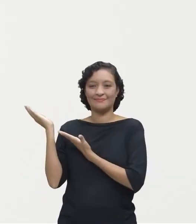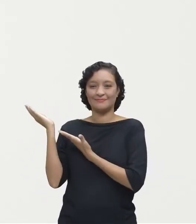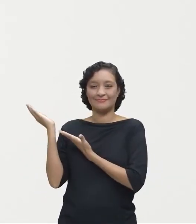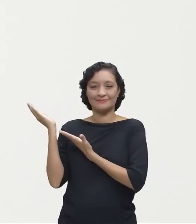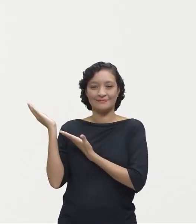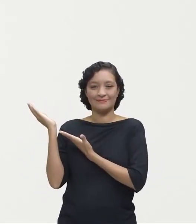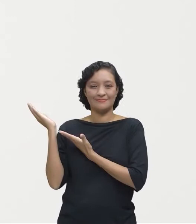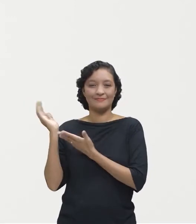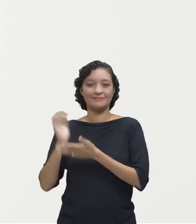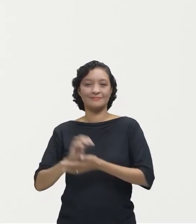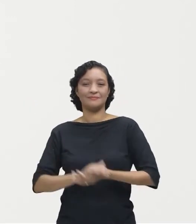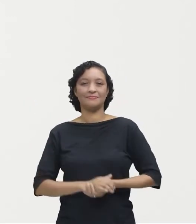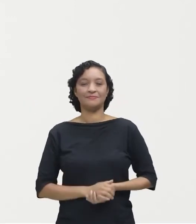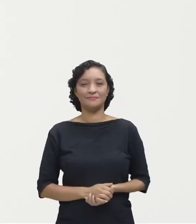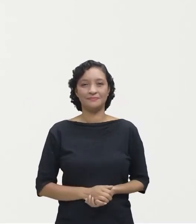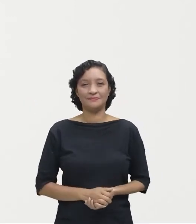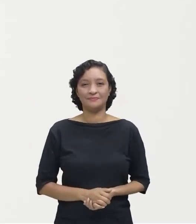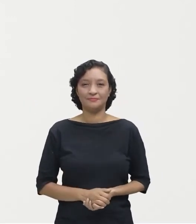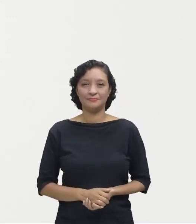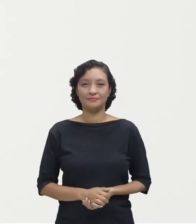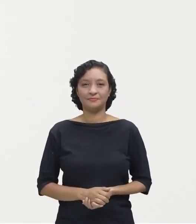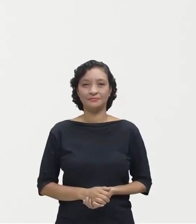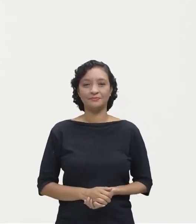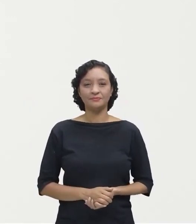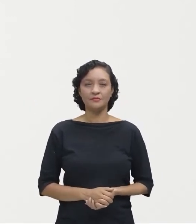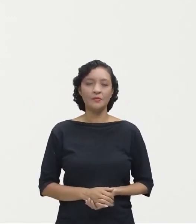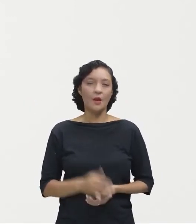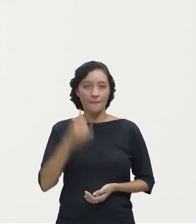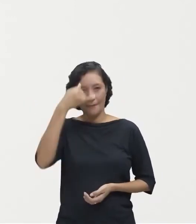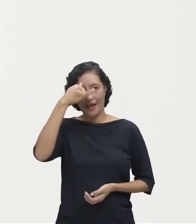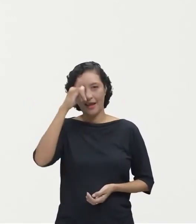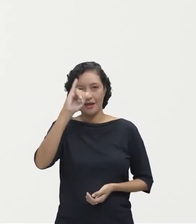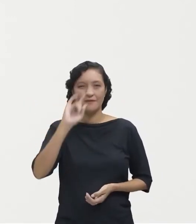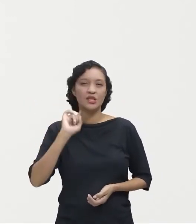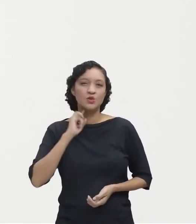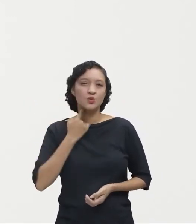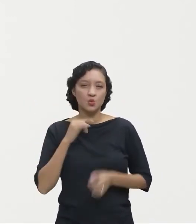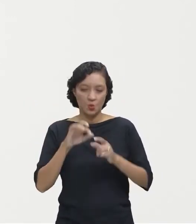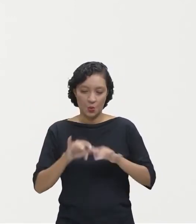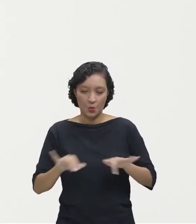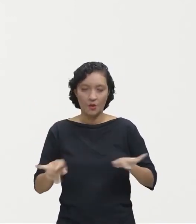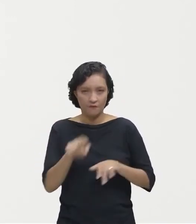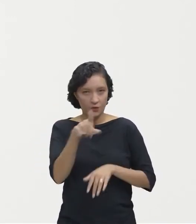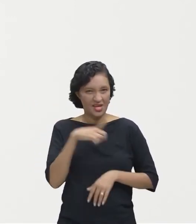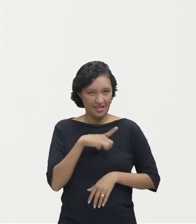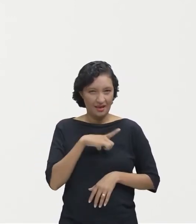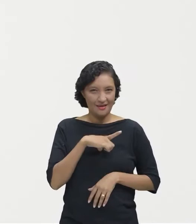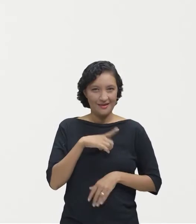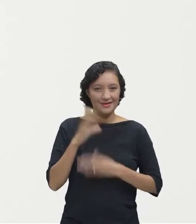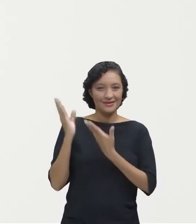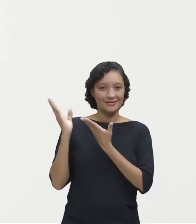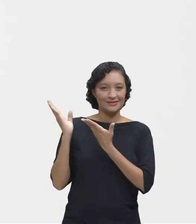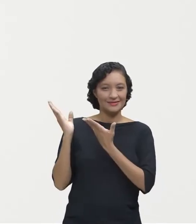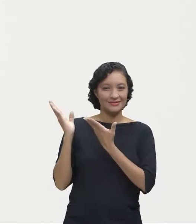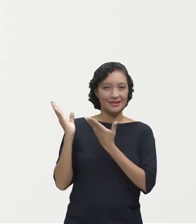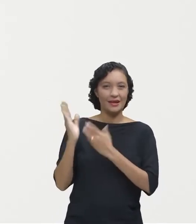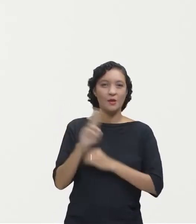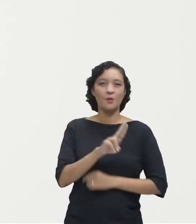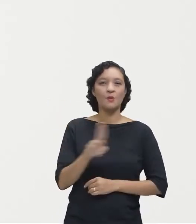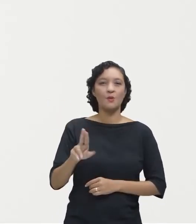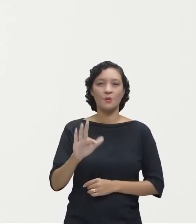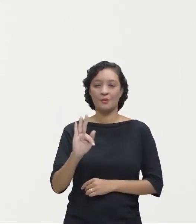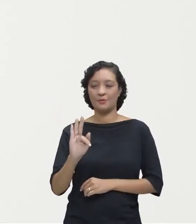fininho. A gente serve para a gente não derramar as coisas. Quem tem funil aí em casa? Vocês têm funil? Pergunta da mamãe. Mamãe, tem funil